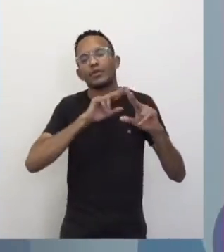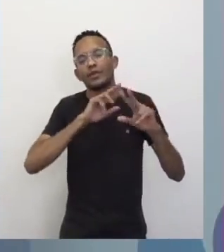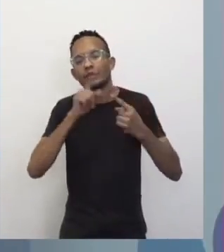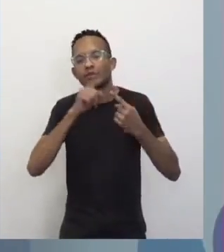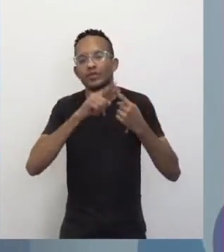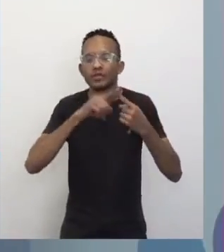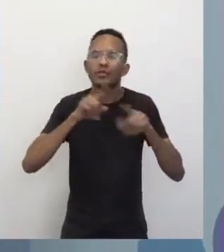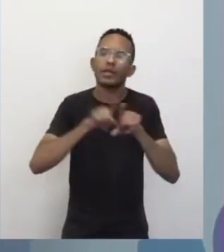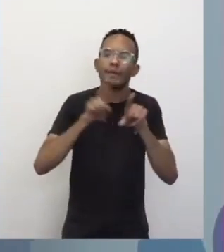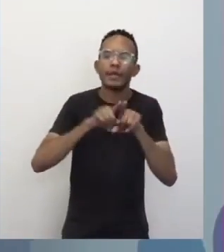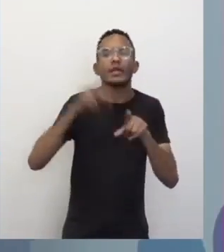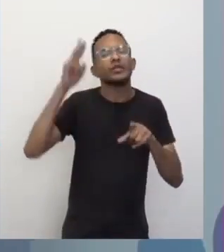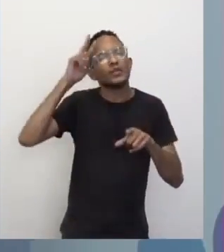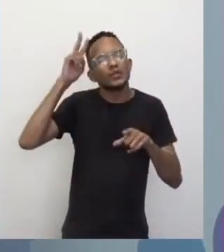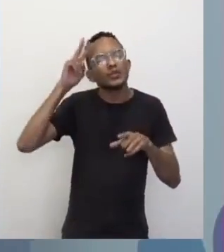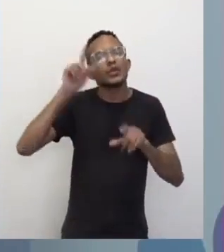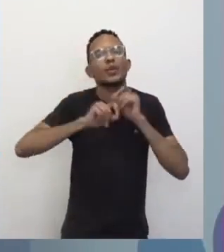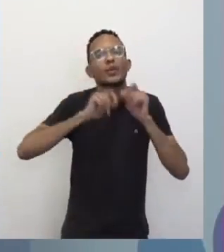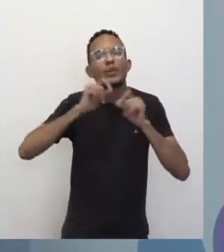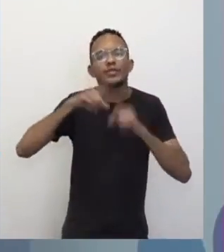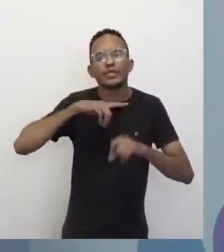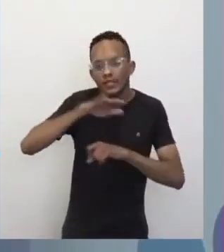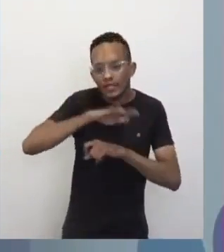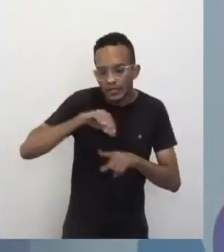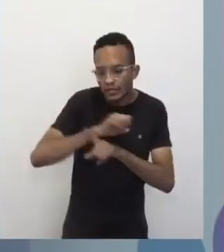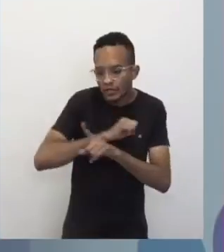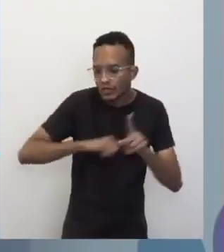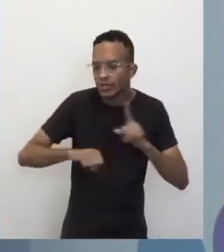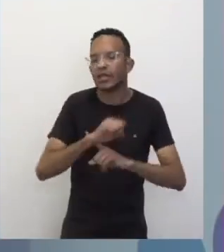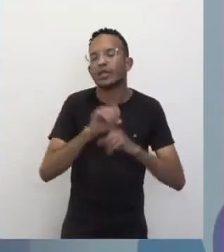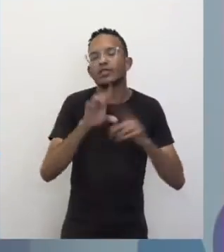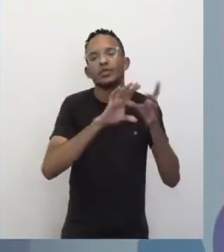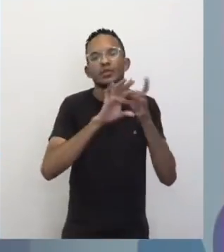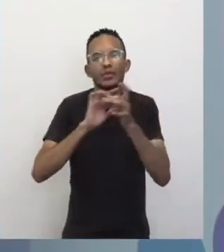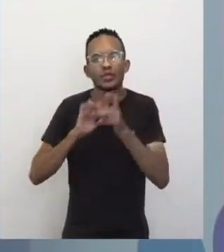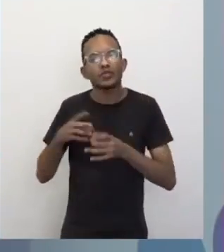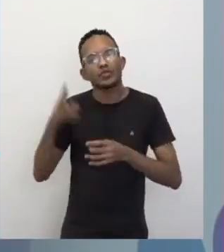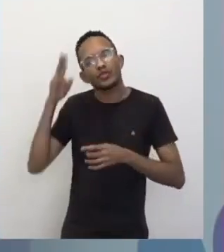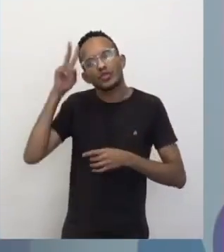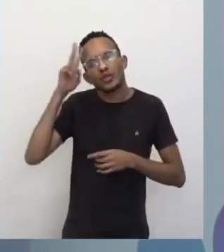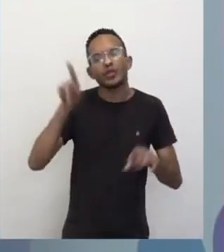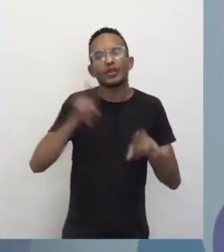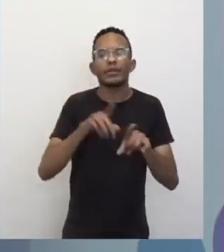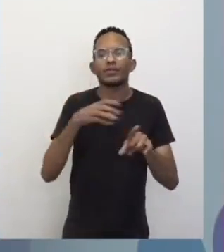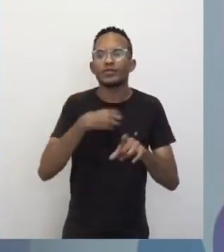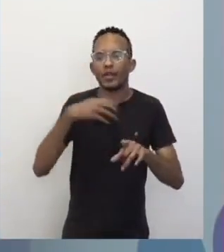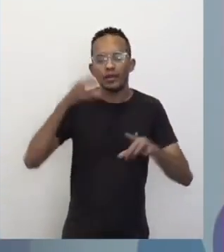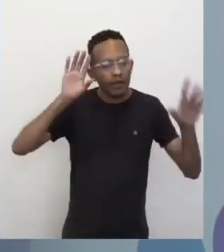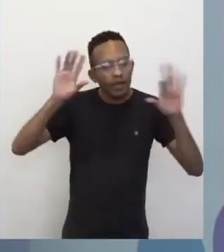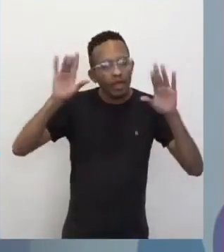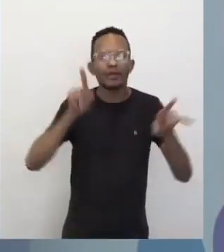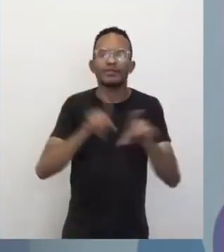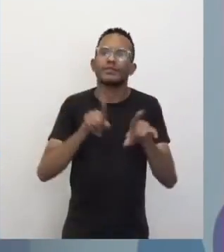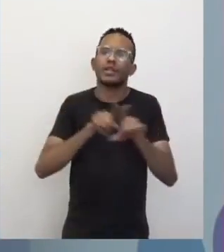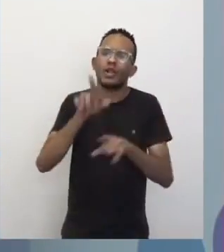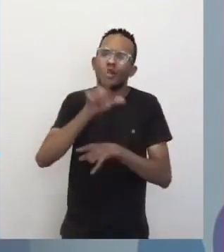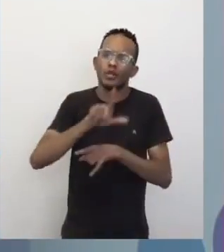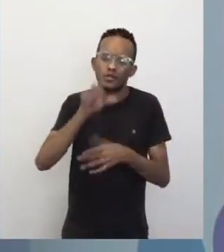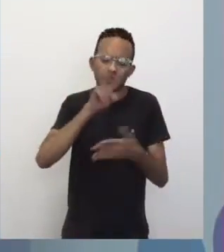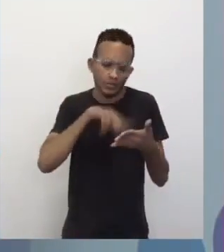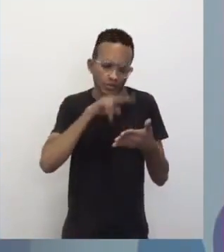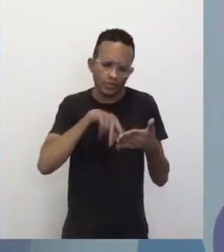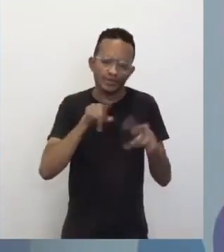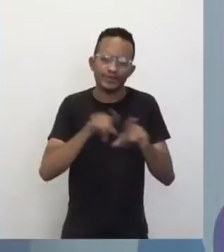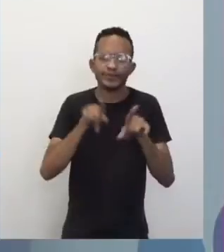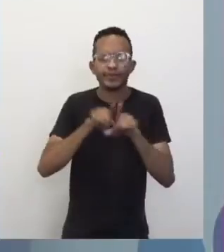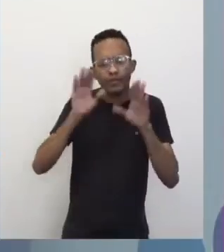pensar o que havia na sociedade, o contexto histórico, a forma de pensar e, claro, ler, pensando,